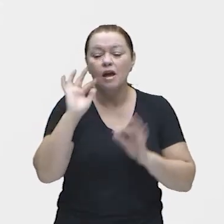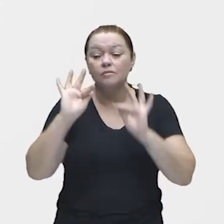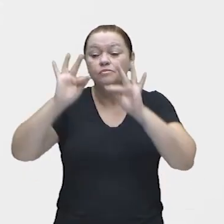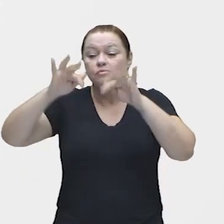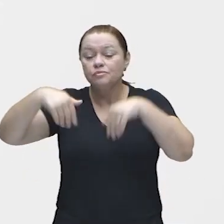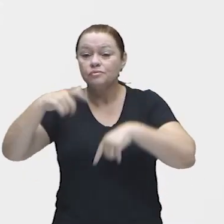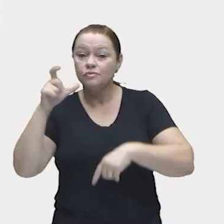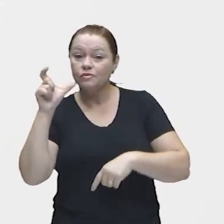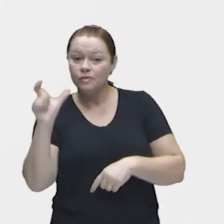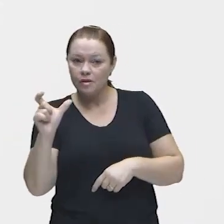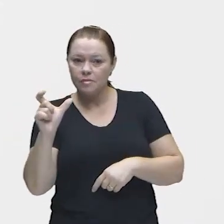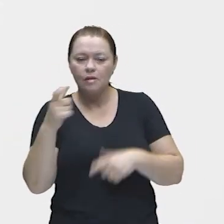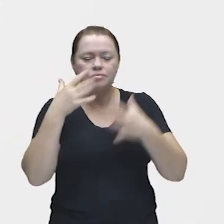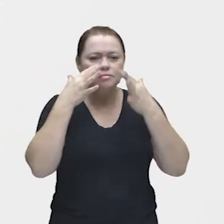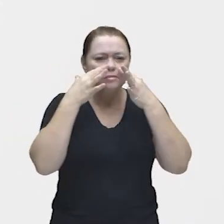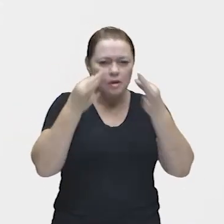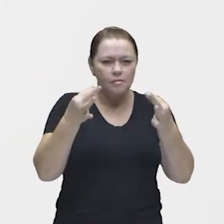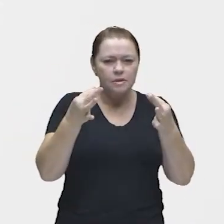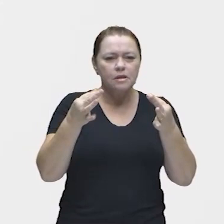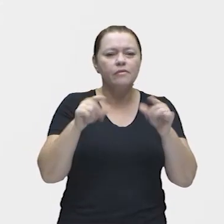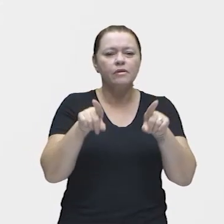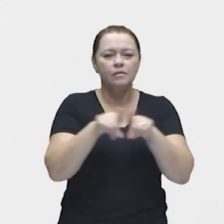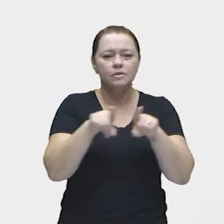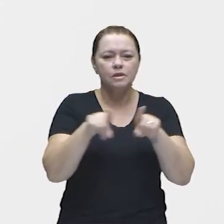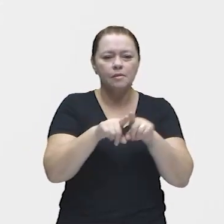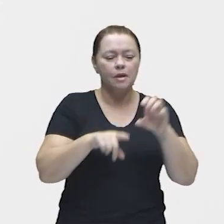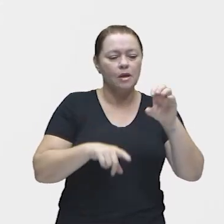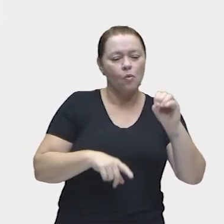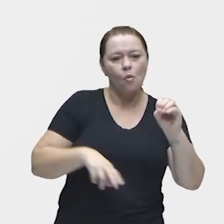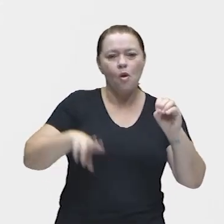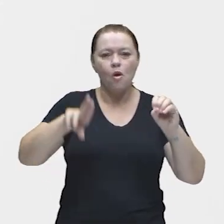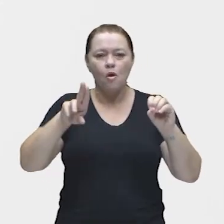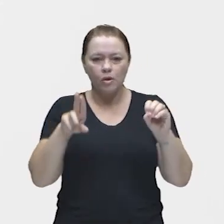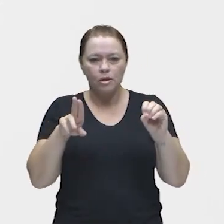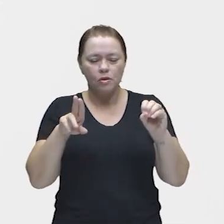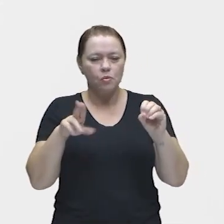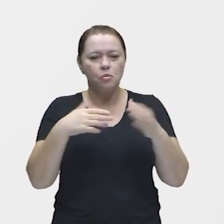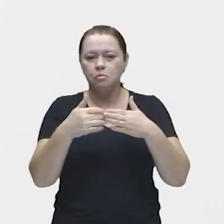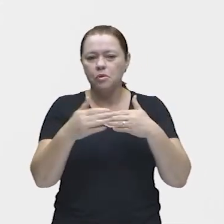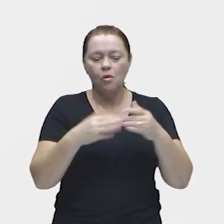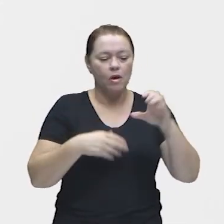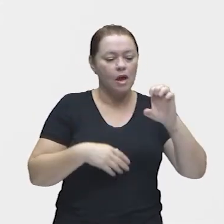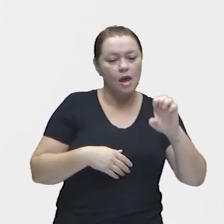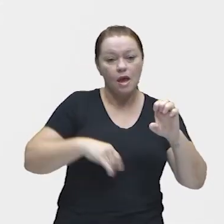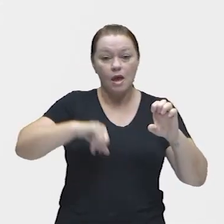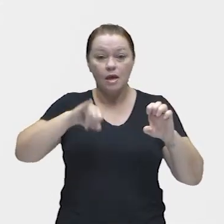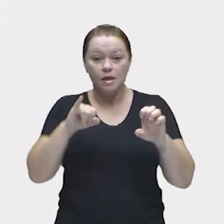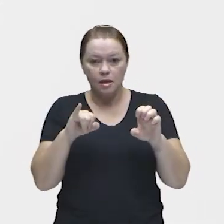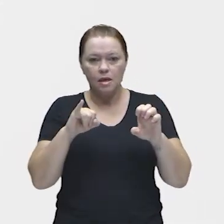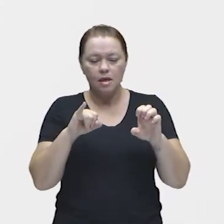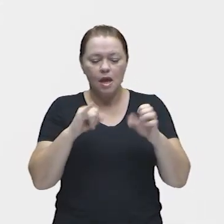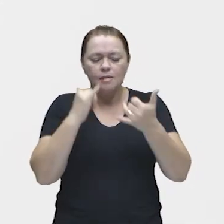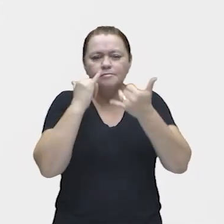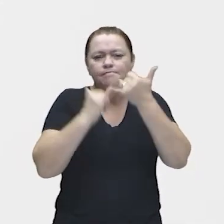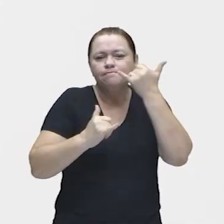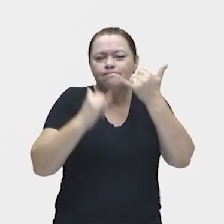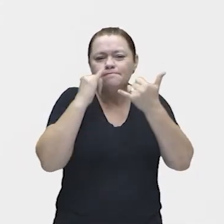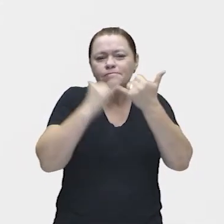palavra. Observamos que tanto com as vogais O e U, quanto com as vogais E e I, a semelhança